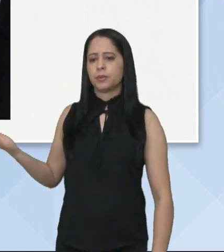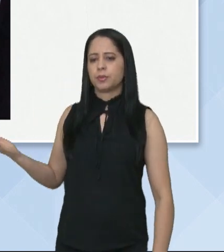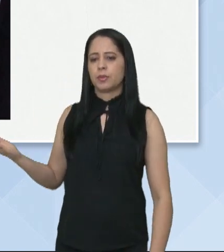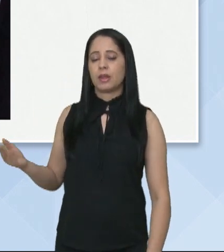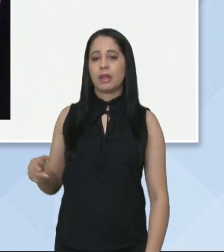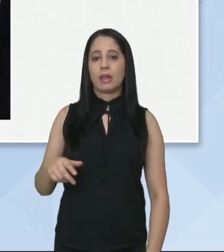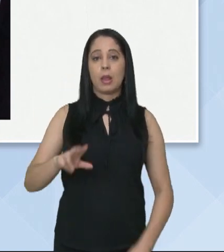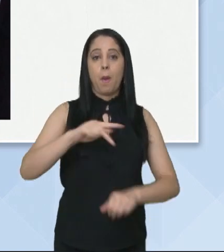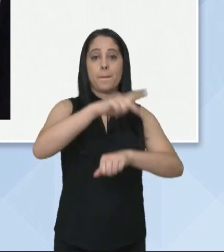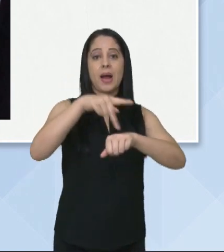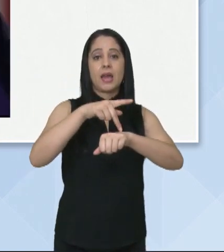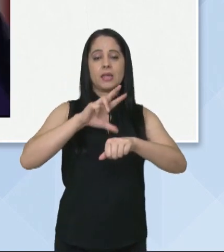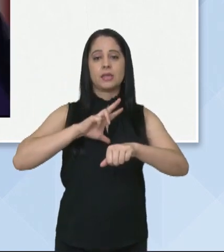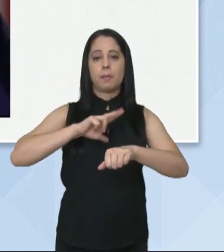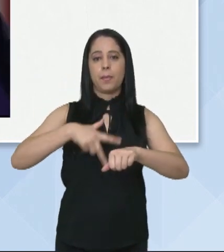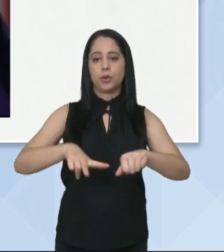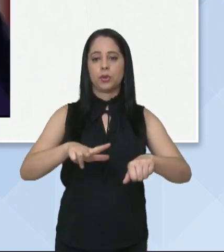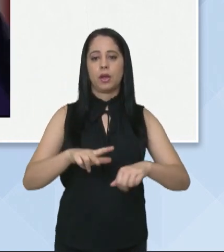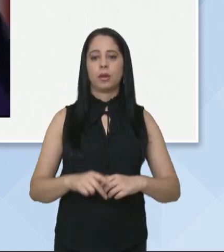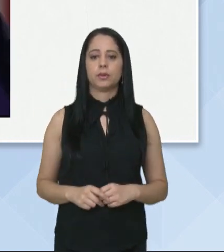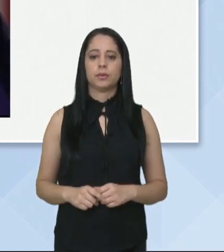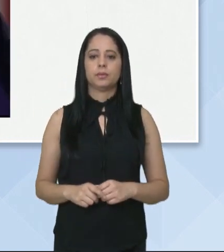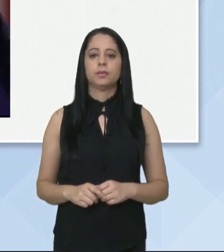Portugal, António Costa.